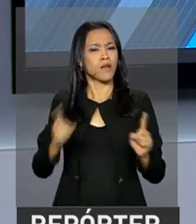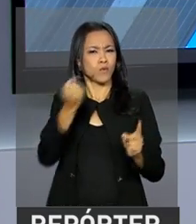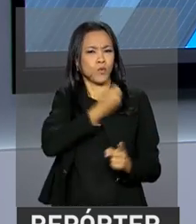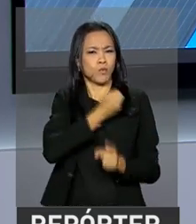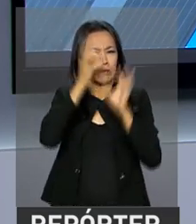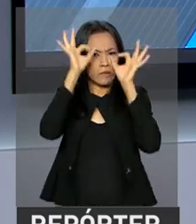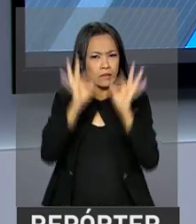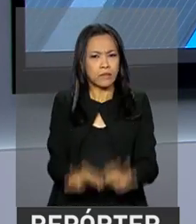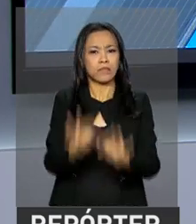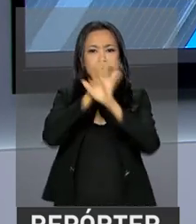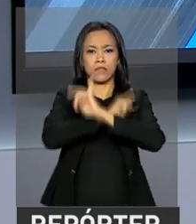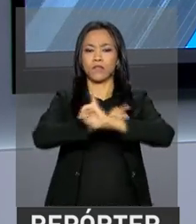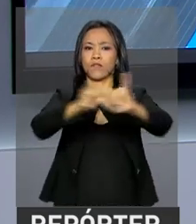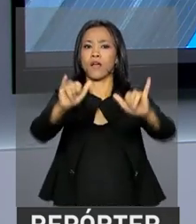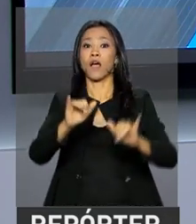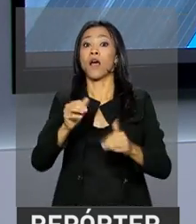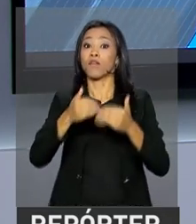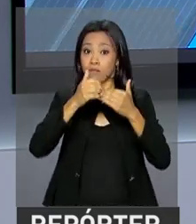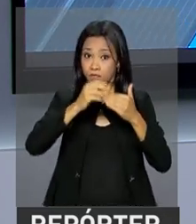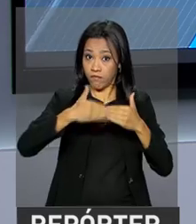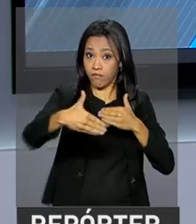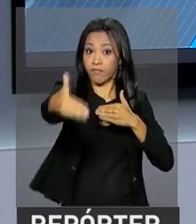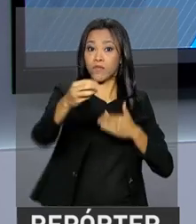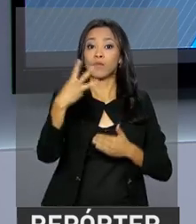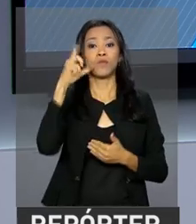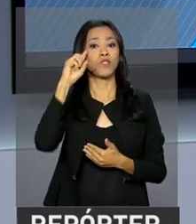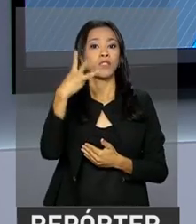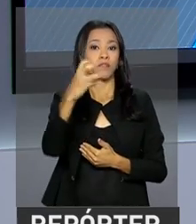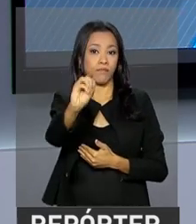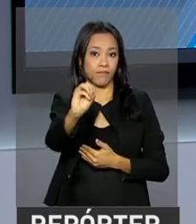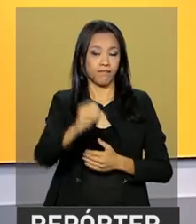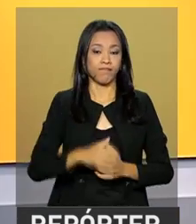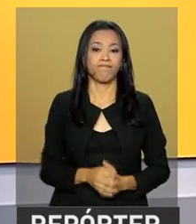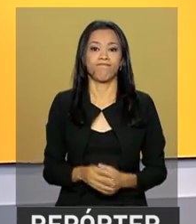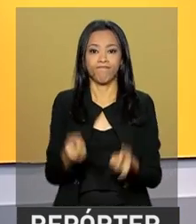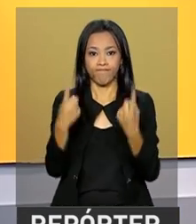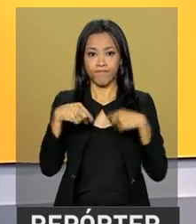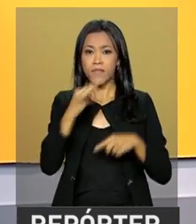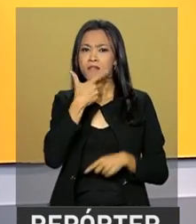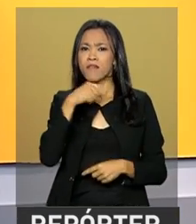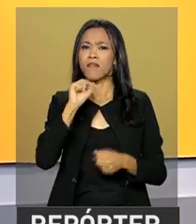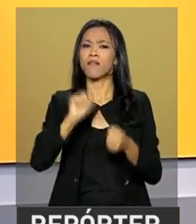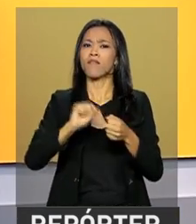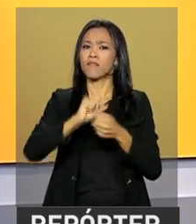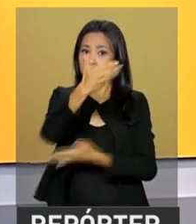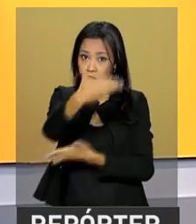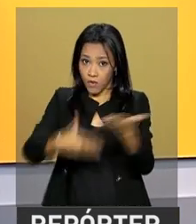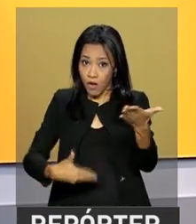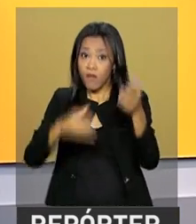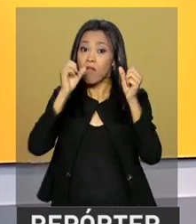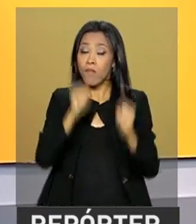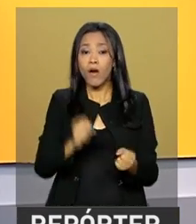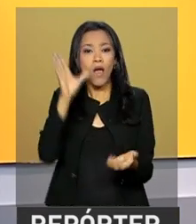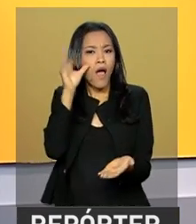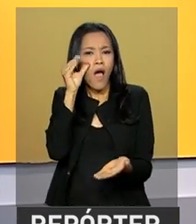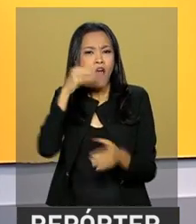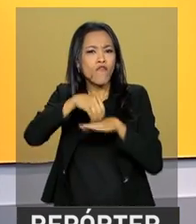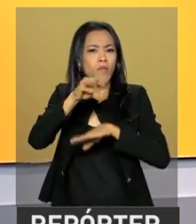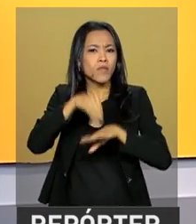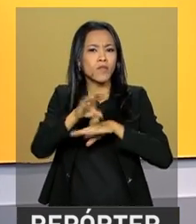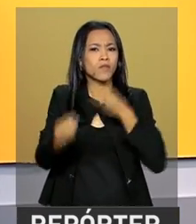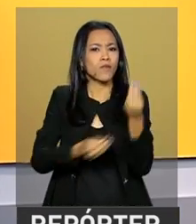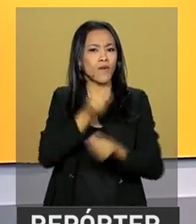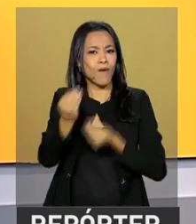definitivo de candidatos só será divulgado no dia 30 e quem vai fazer o exame pode acompanhar as